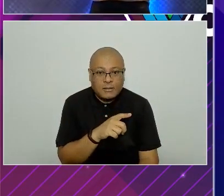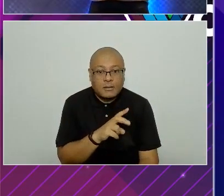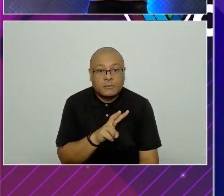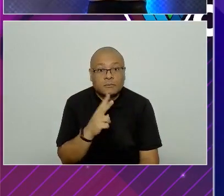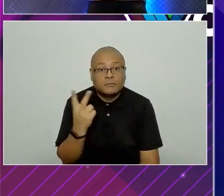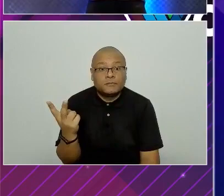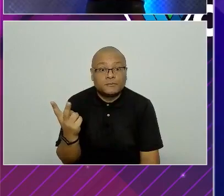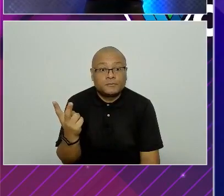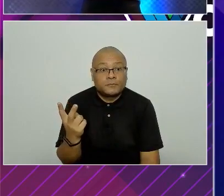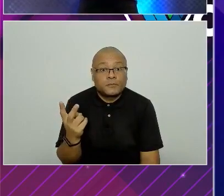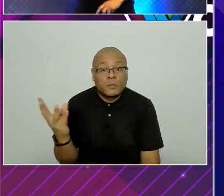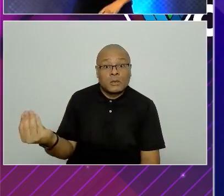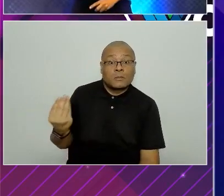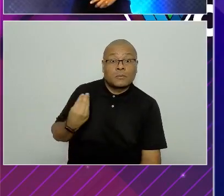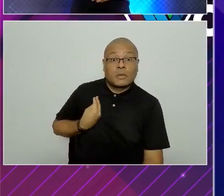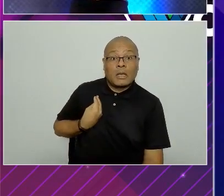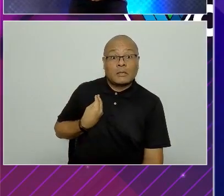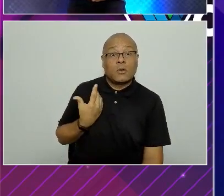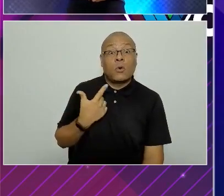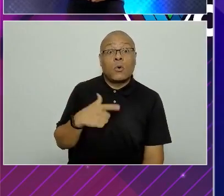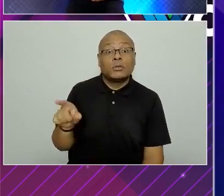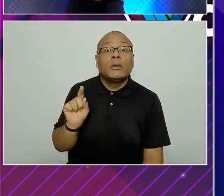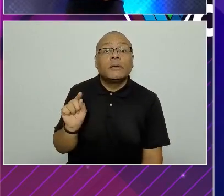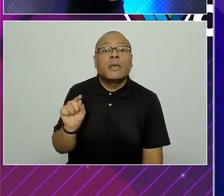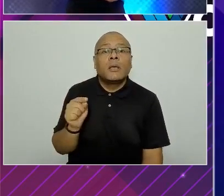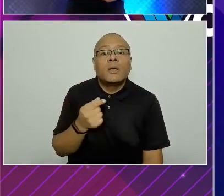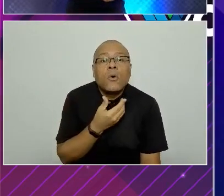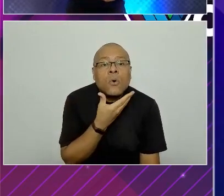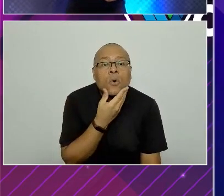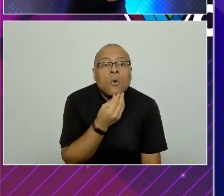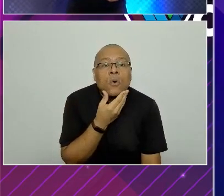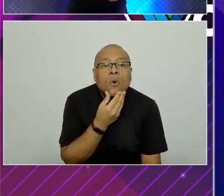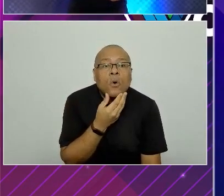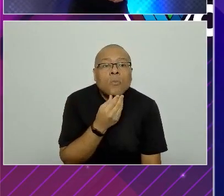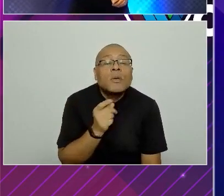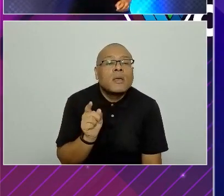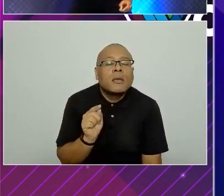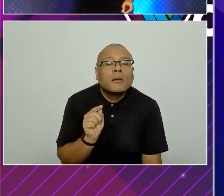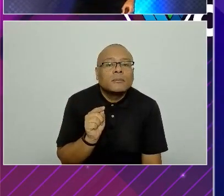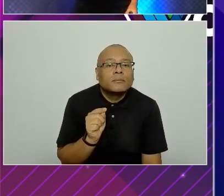que, que ela me traz no final? Quem que é esse moço que saiu ali no final?